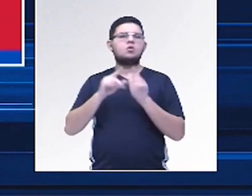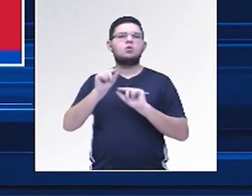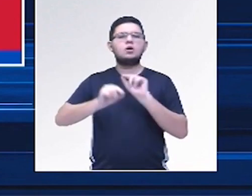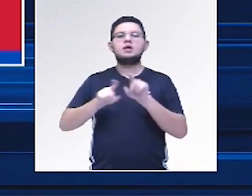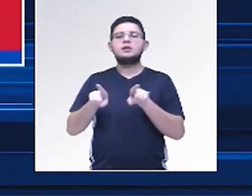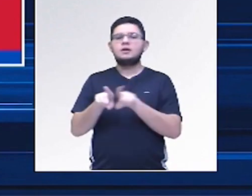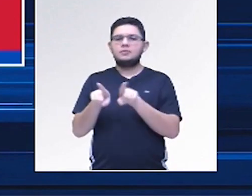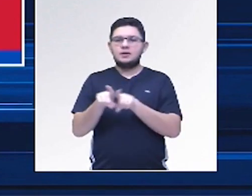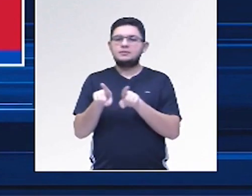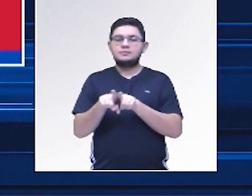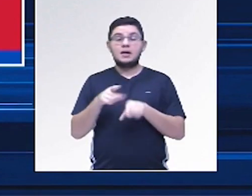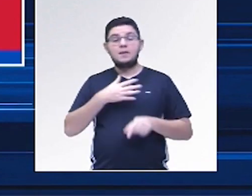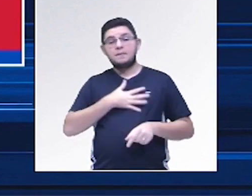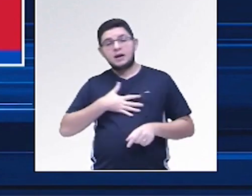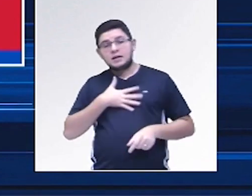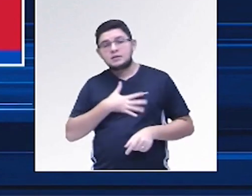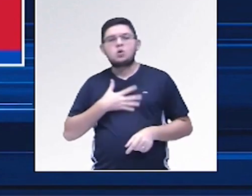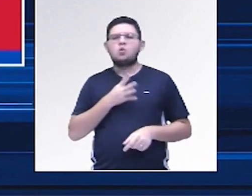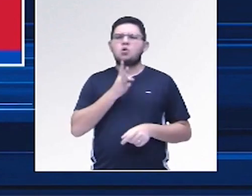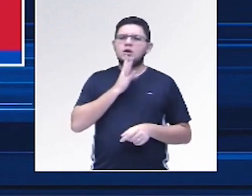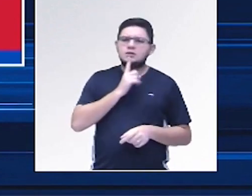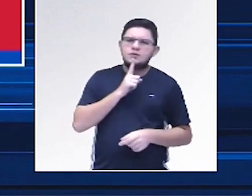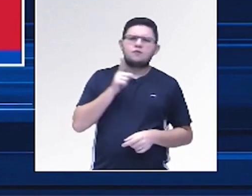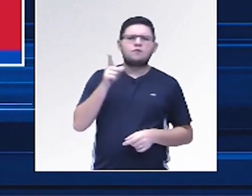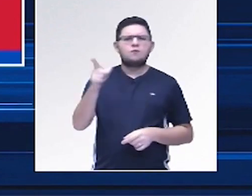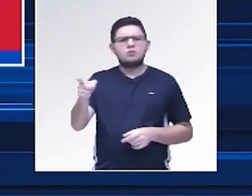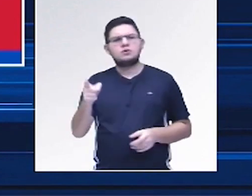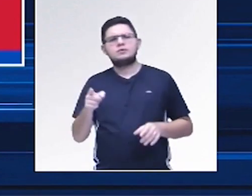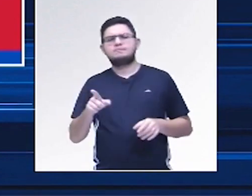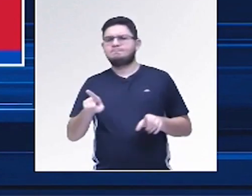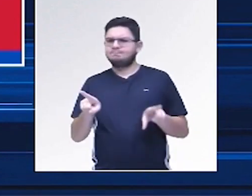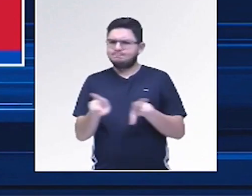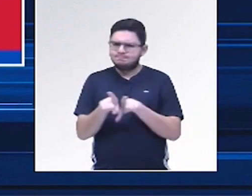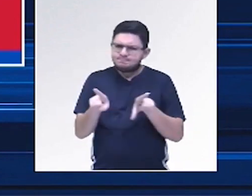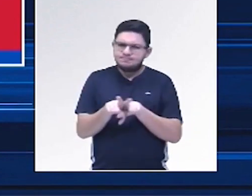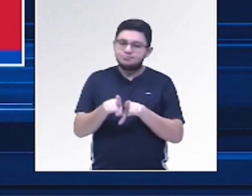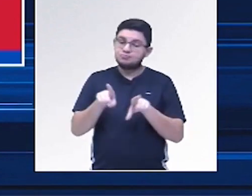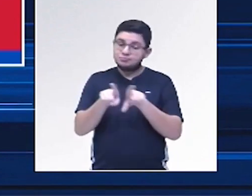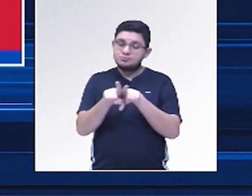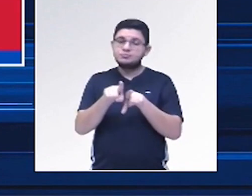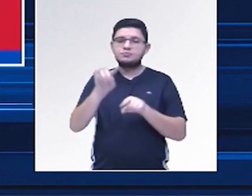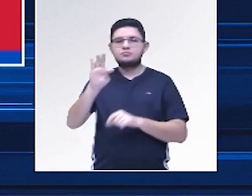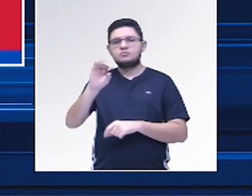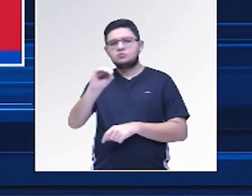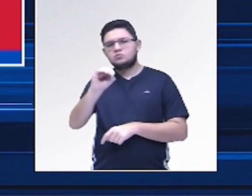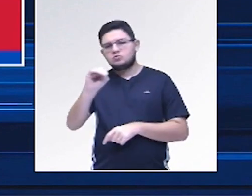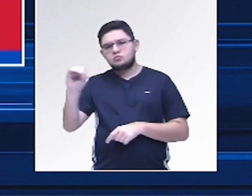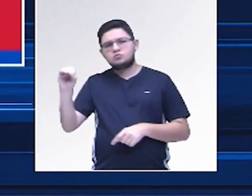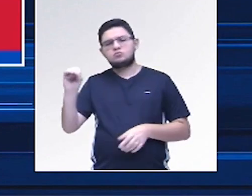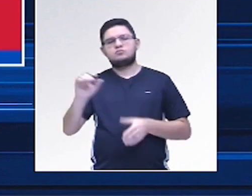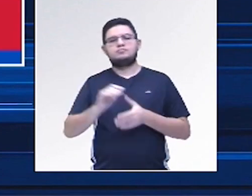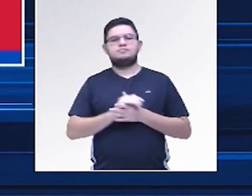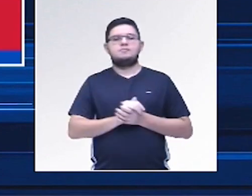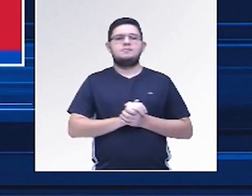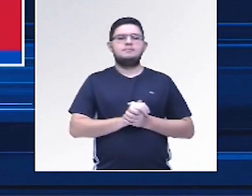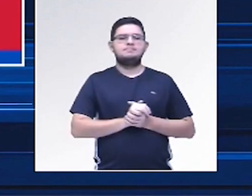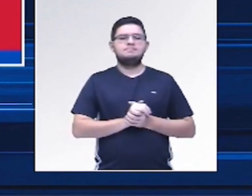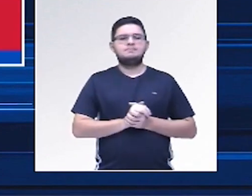também. Prazer em conhecer você também. Pleased to meet you